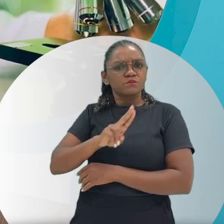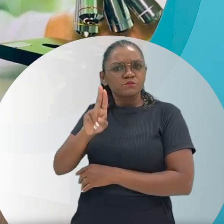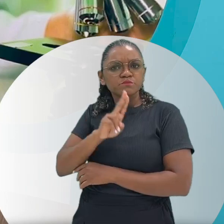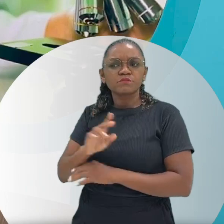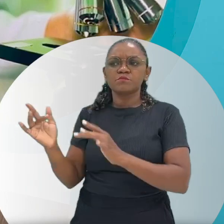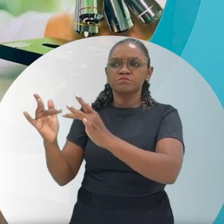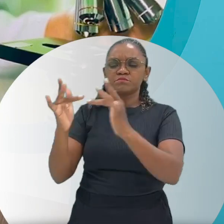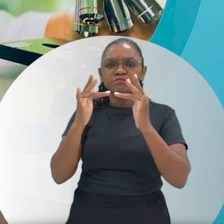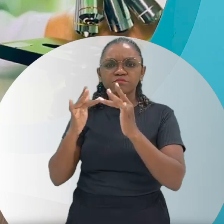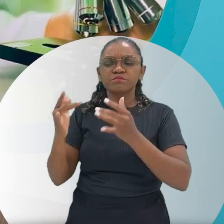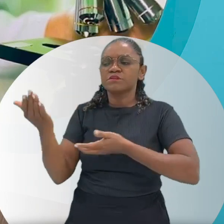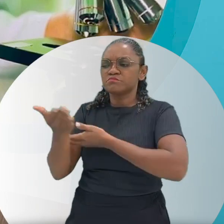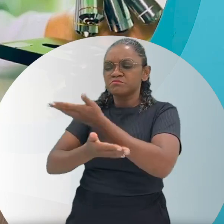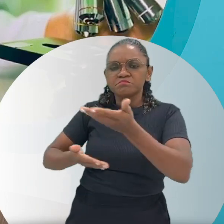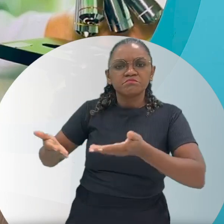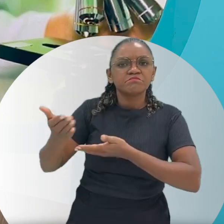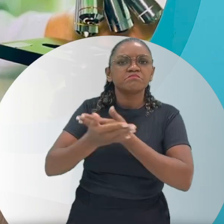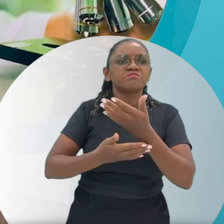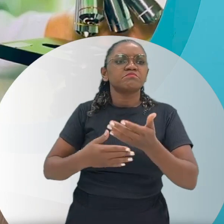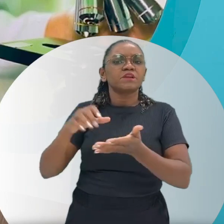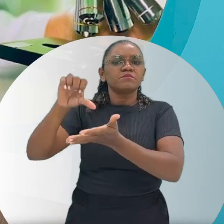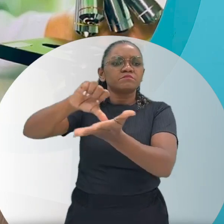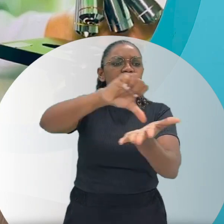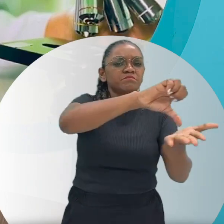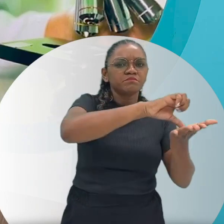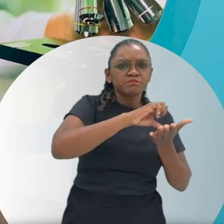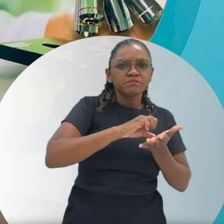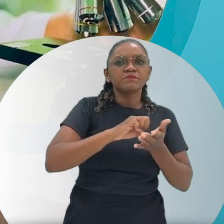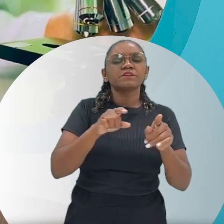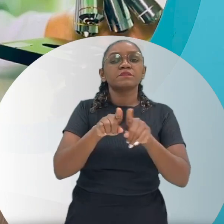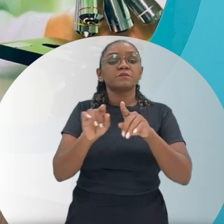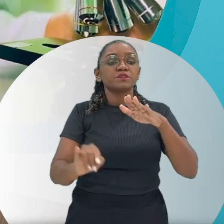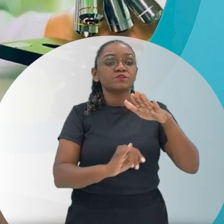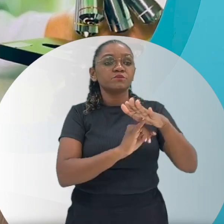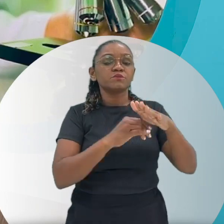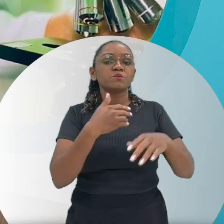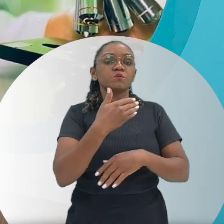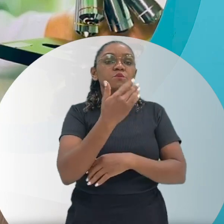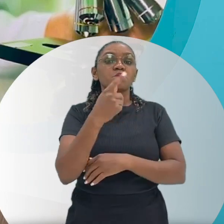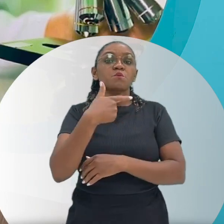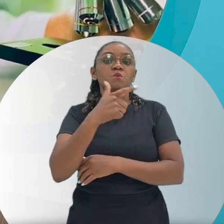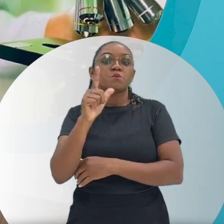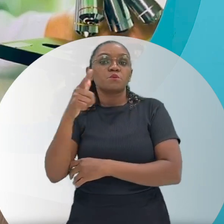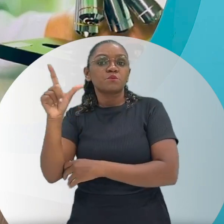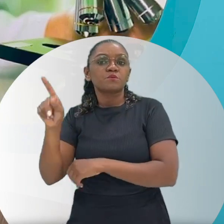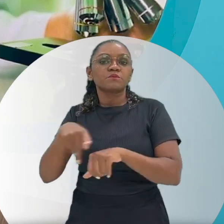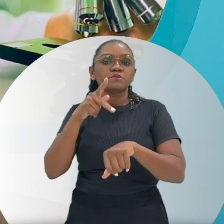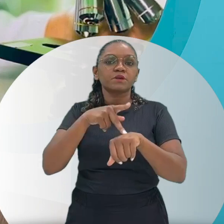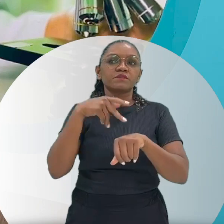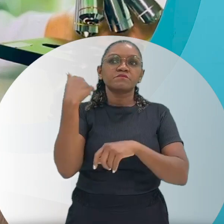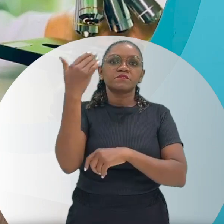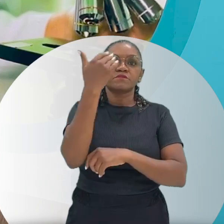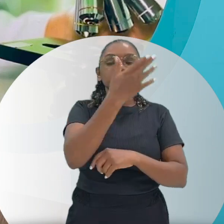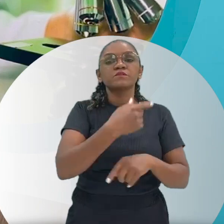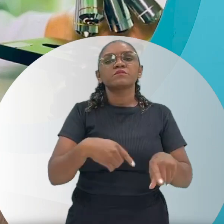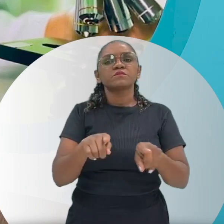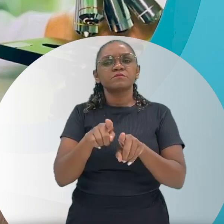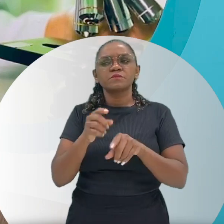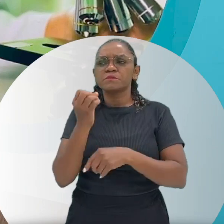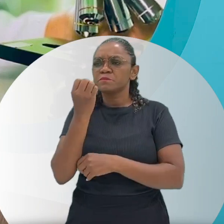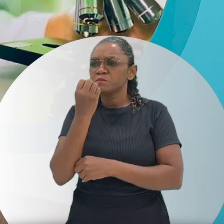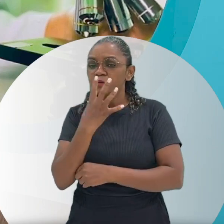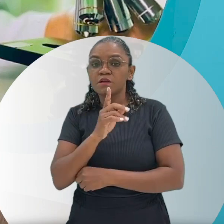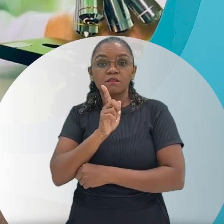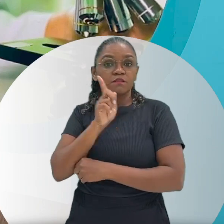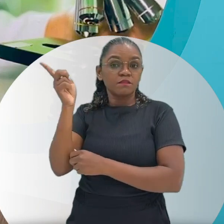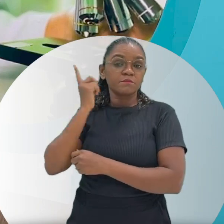contatos entre eles, entre os campos e também entre as outras instituições do país afora, né? E eles se deram super bem lá no encontro de